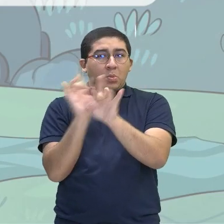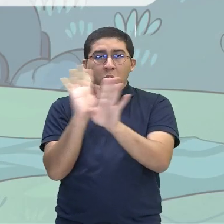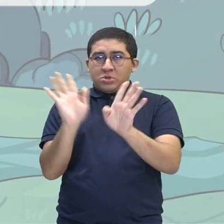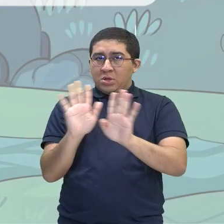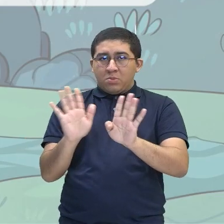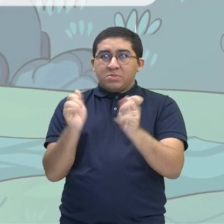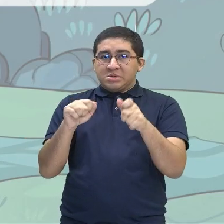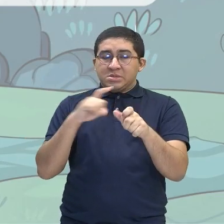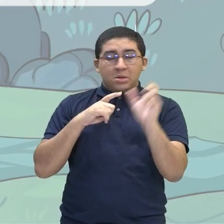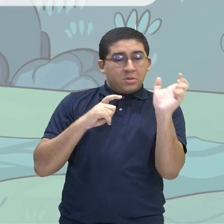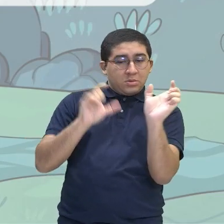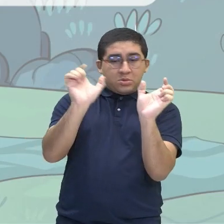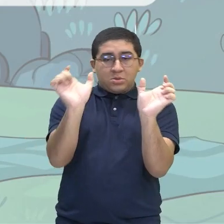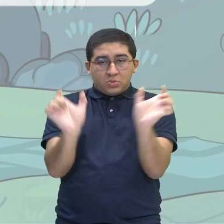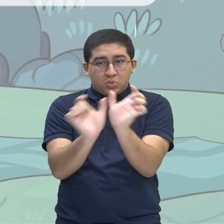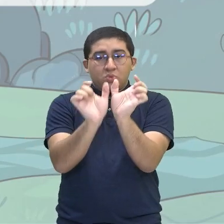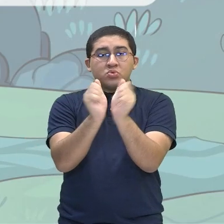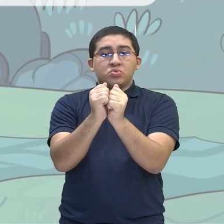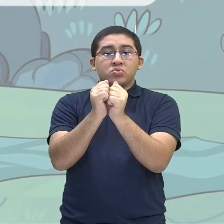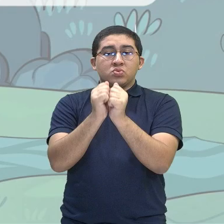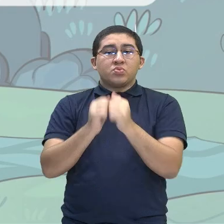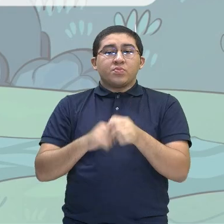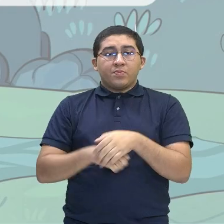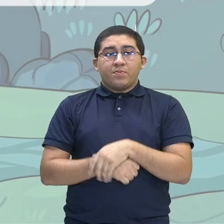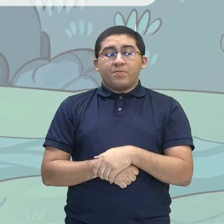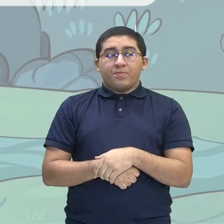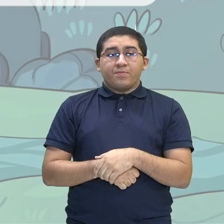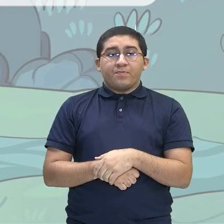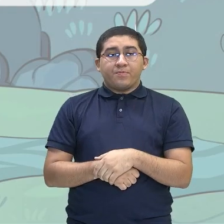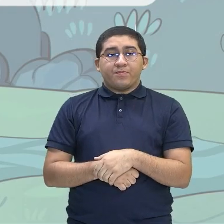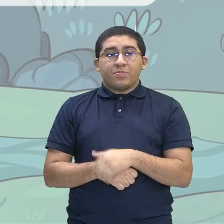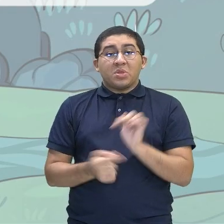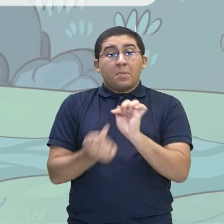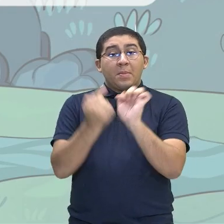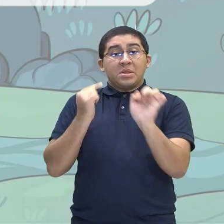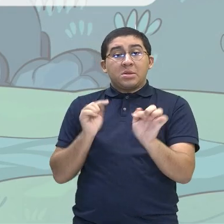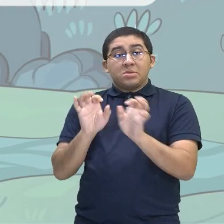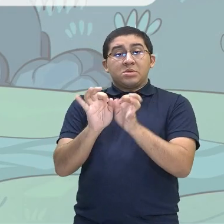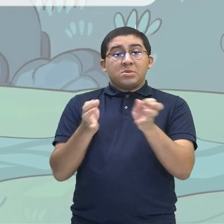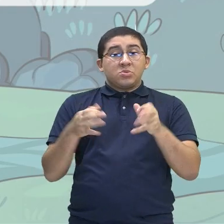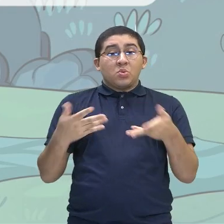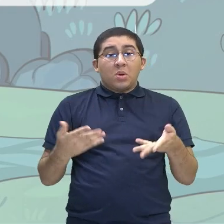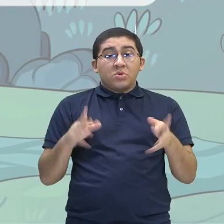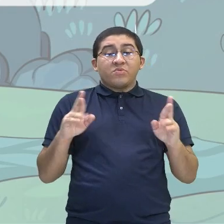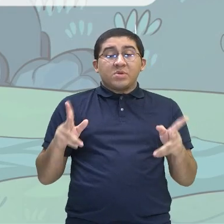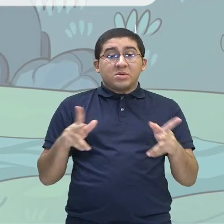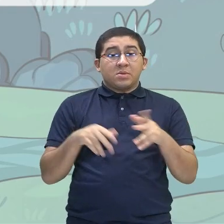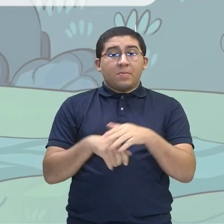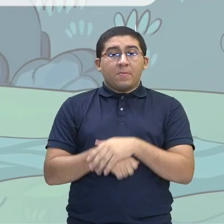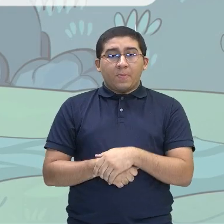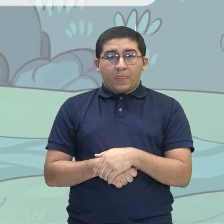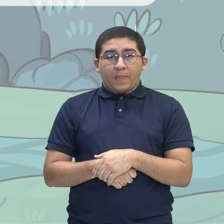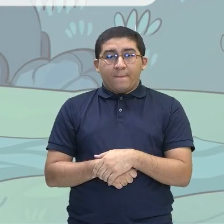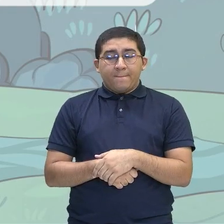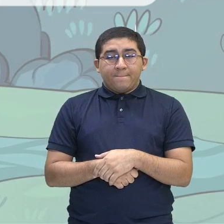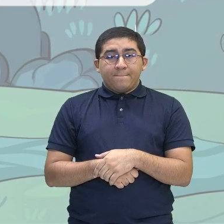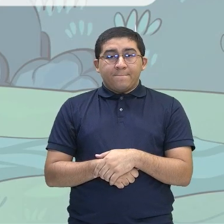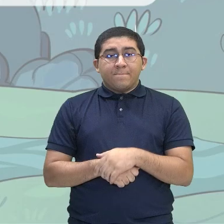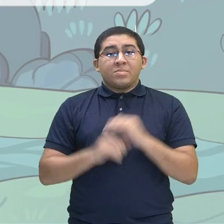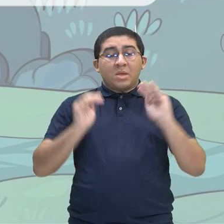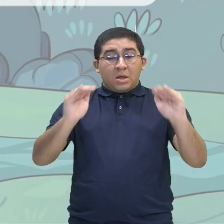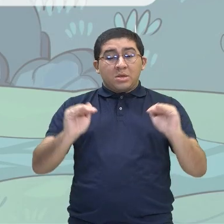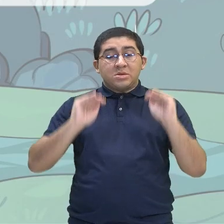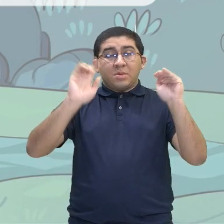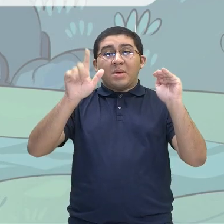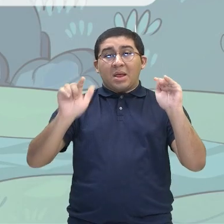tá bom? Simple past. Qual a diferença aqui, né, do past continuous? Enquanto no past continuous é uma ação em